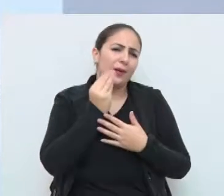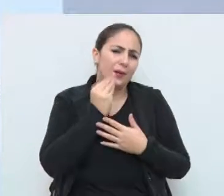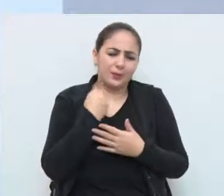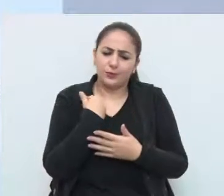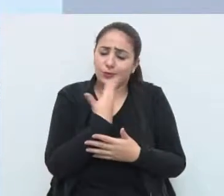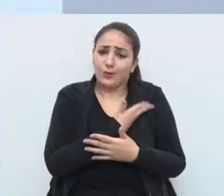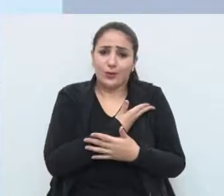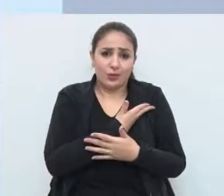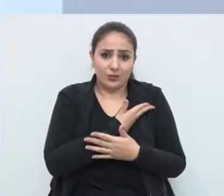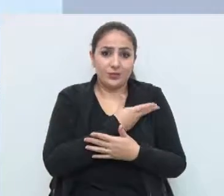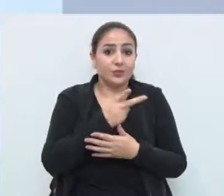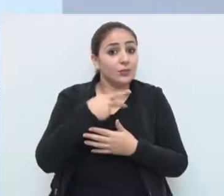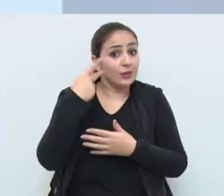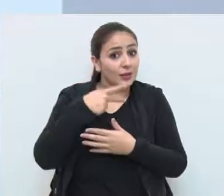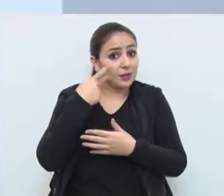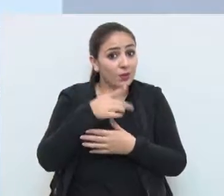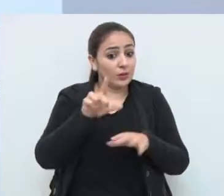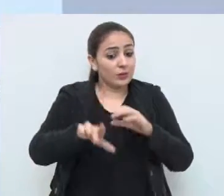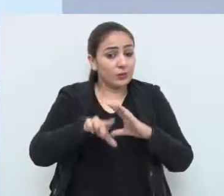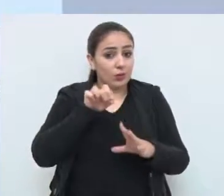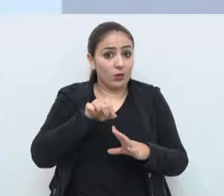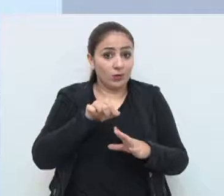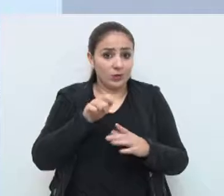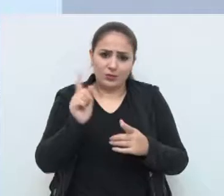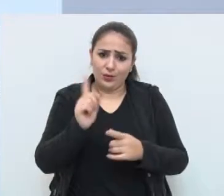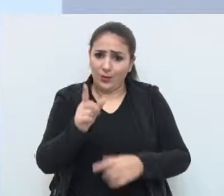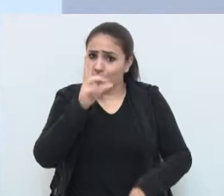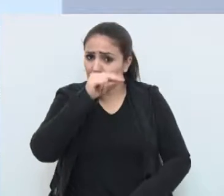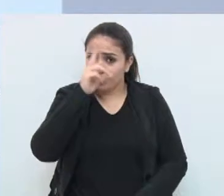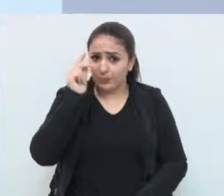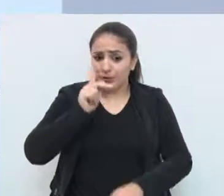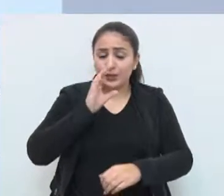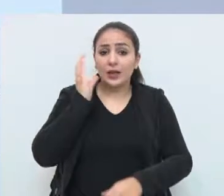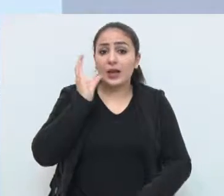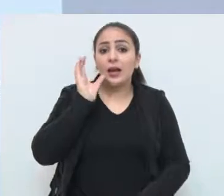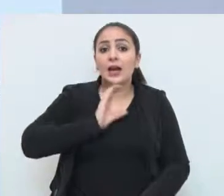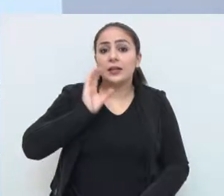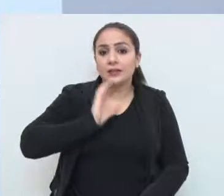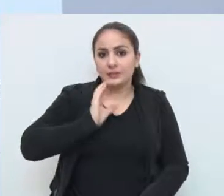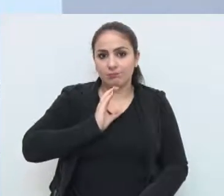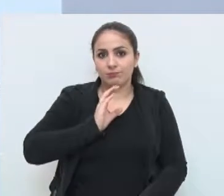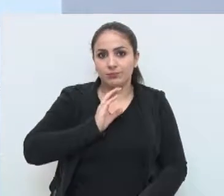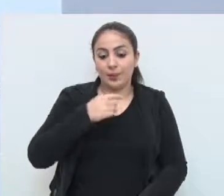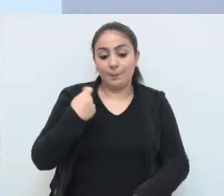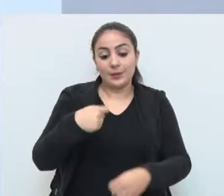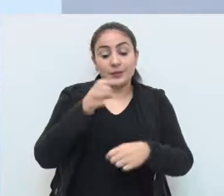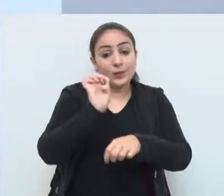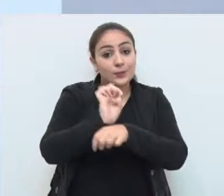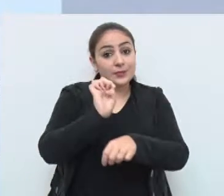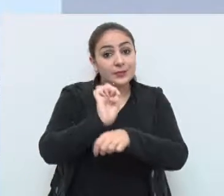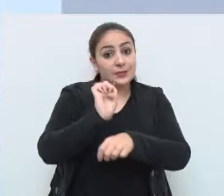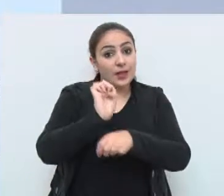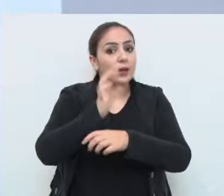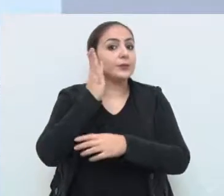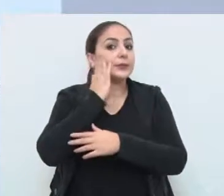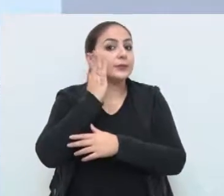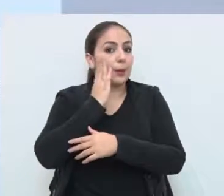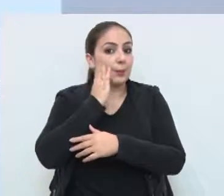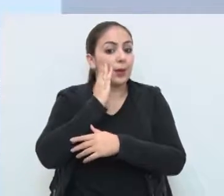definido por nós vereadores e nem pelo prefeito de Carazinho. Esse imbróglio tem que ser assumido pelo Estado, que é